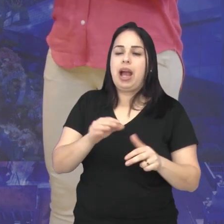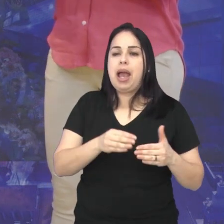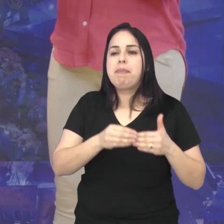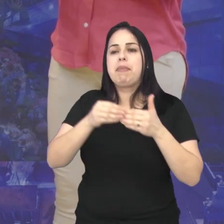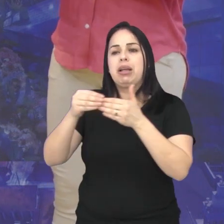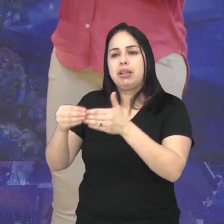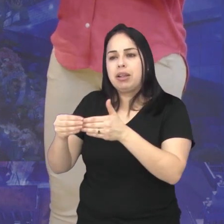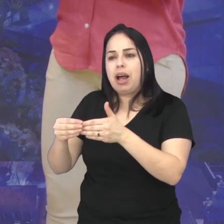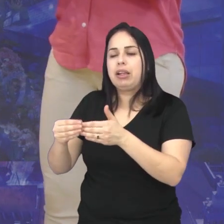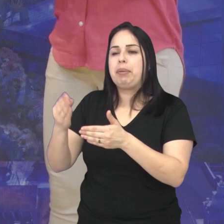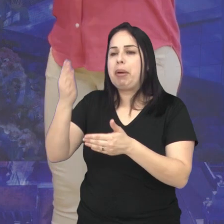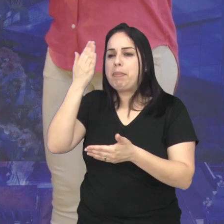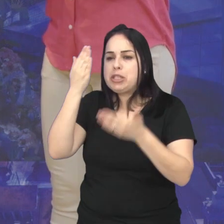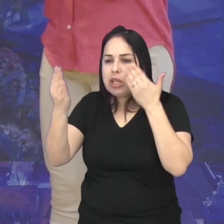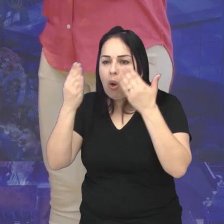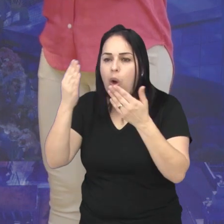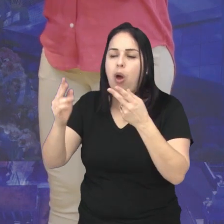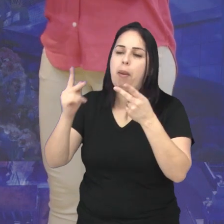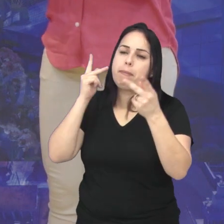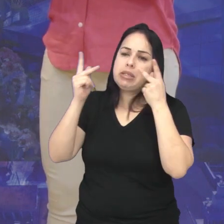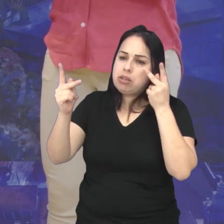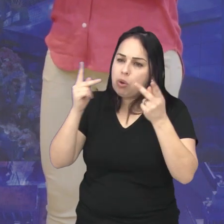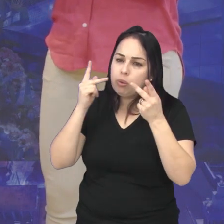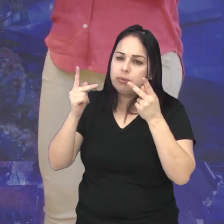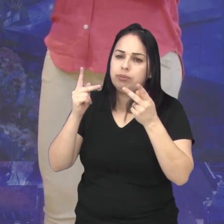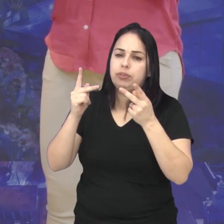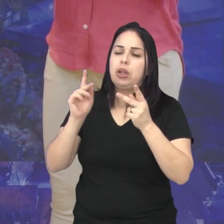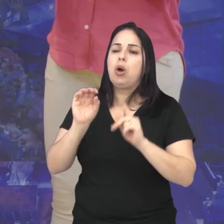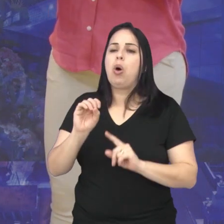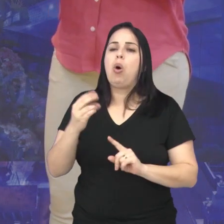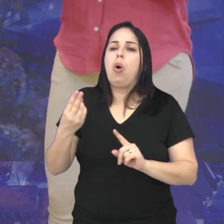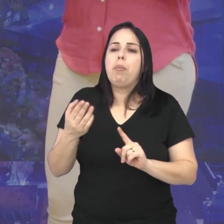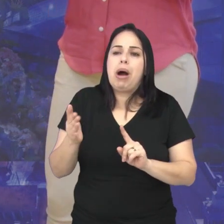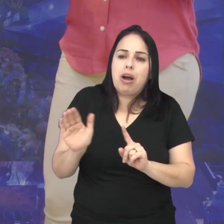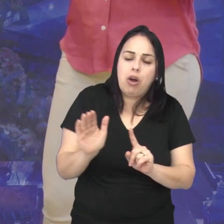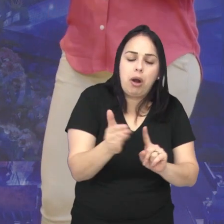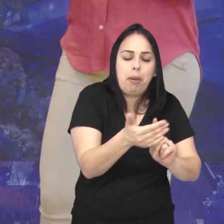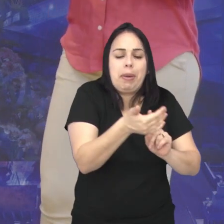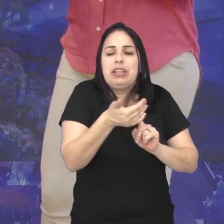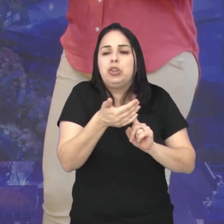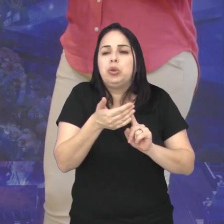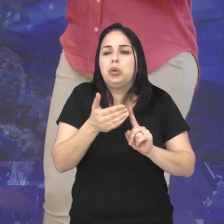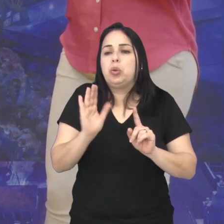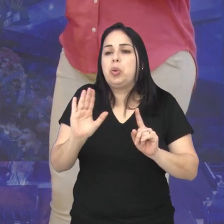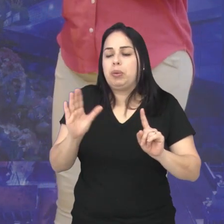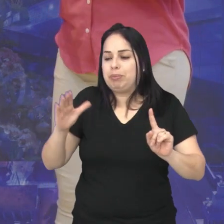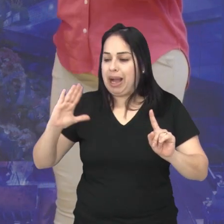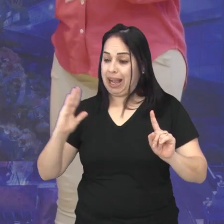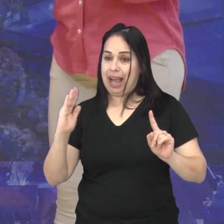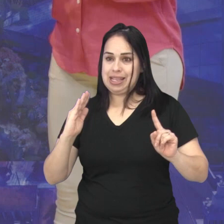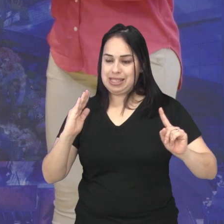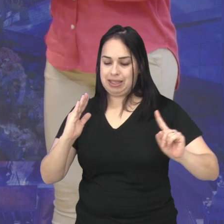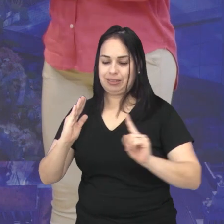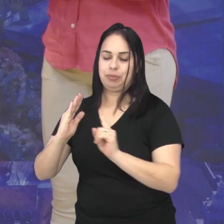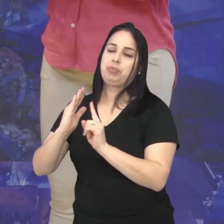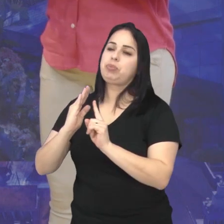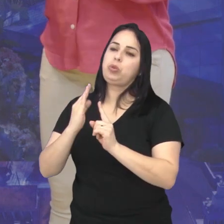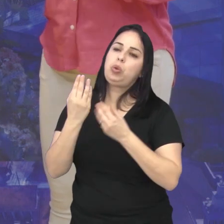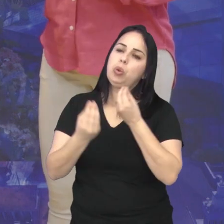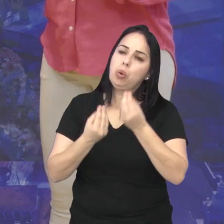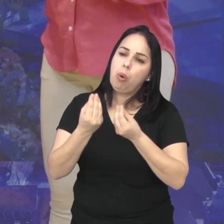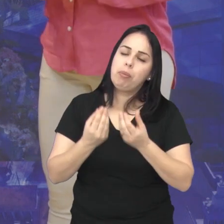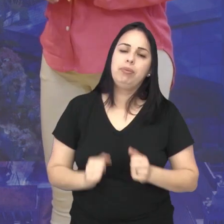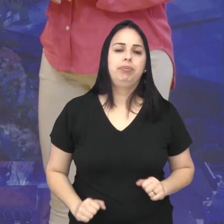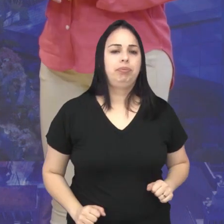para especialistas, psiquiatras, ou até acolhimento de uma maneira diferente, uma casa terapêutica, por exemplo? É